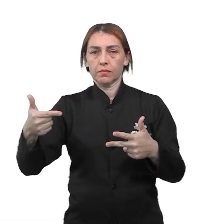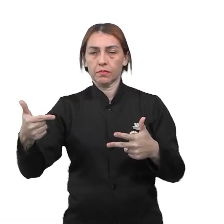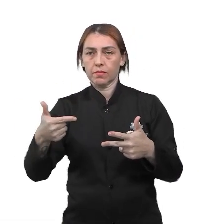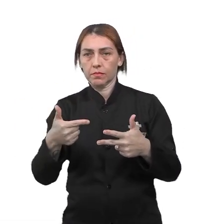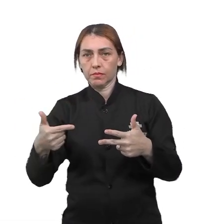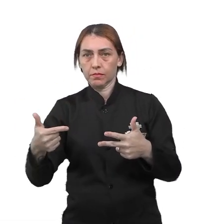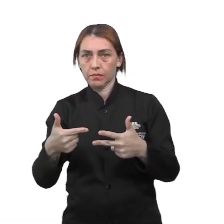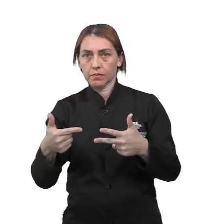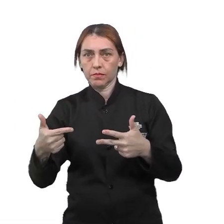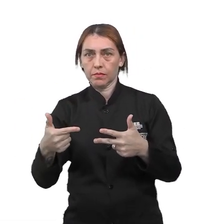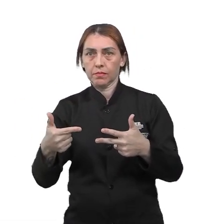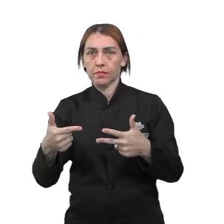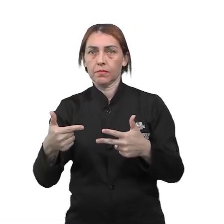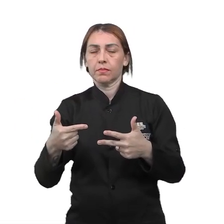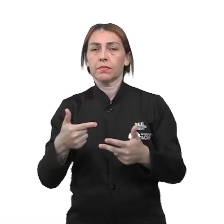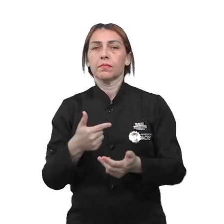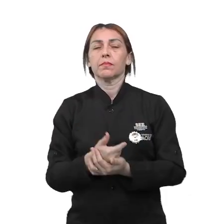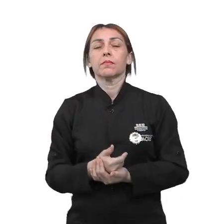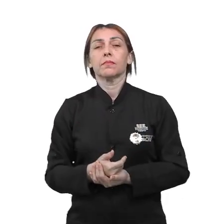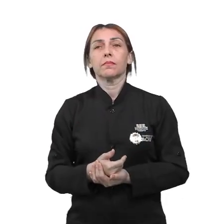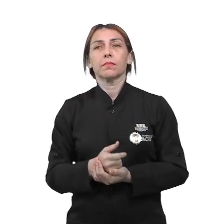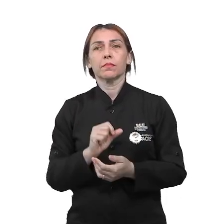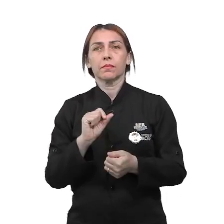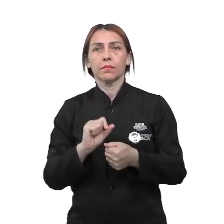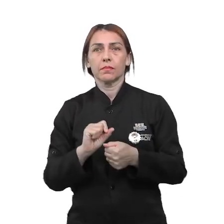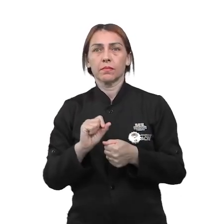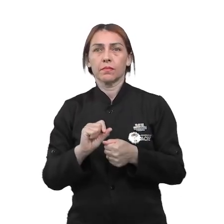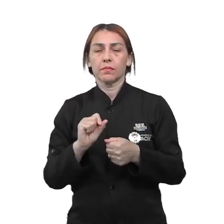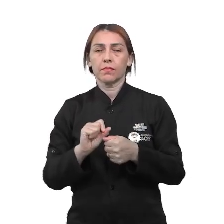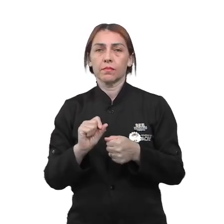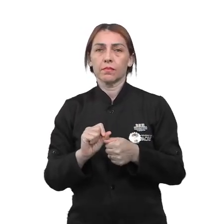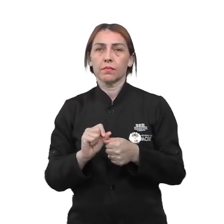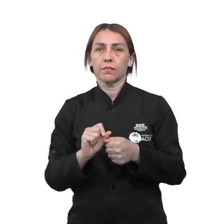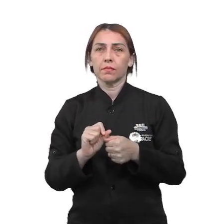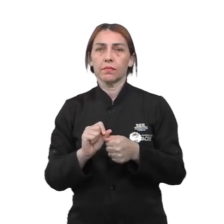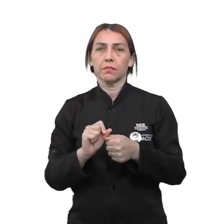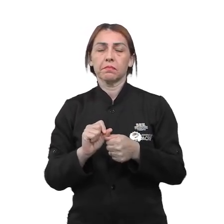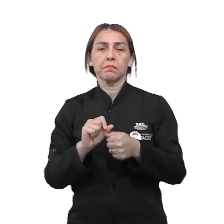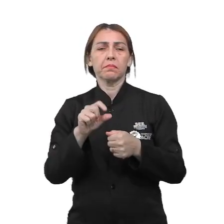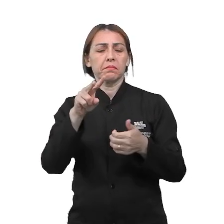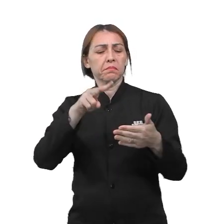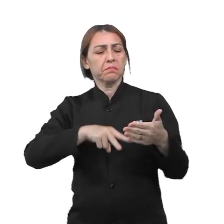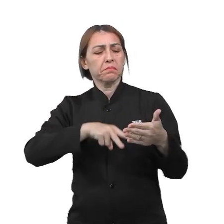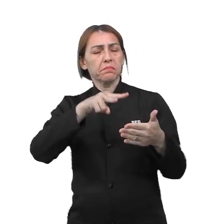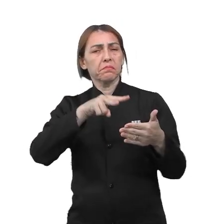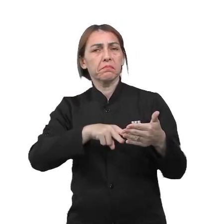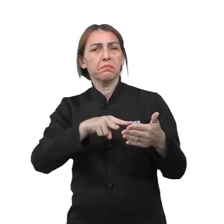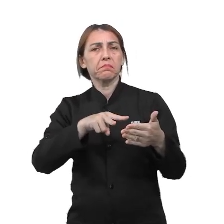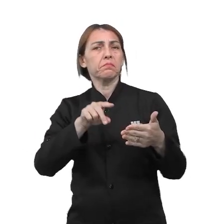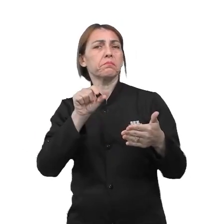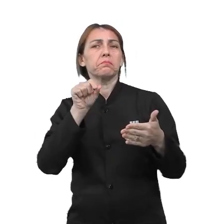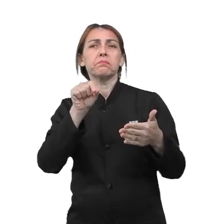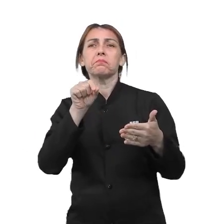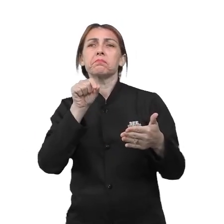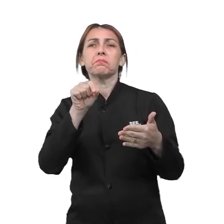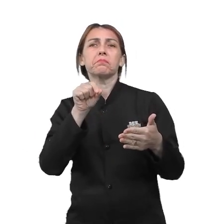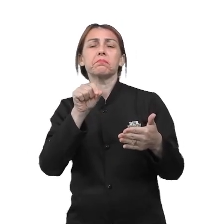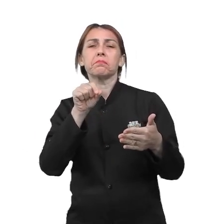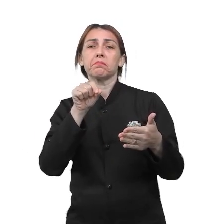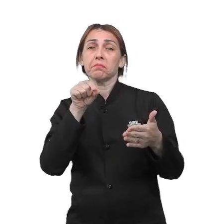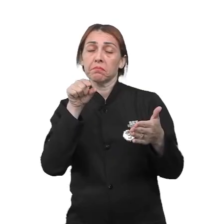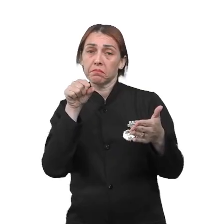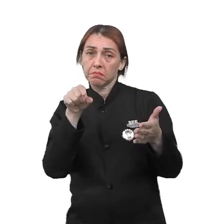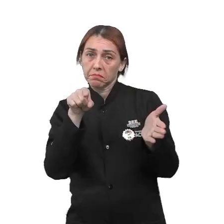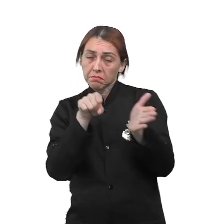2022. Olha só. A primeira coisa, estudante, que você vai fazer quando abrir a prova é ler o comando da questão, tá bom? Isso aqui é uma dica de ouro para quem vai fazer o Enem. Lembrando que o